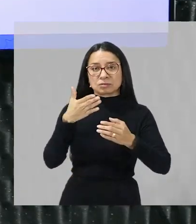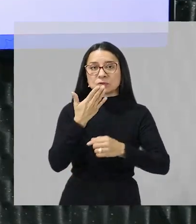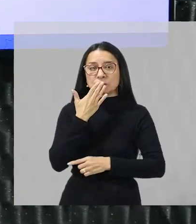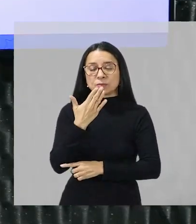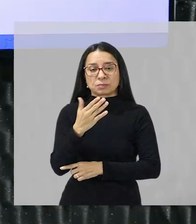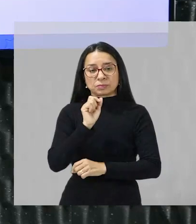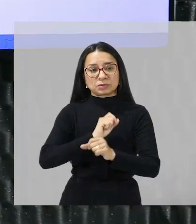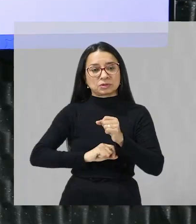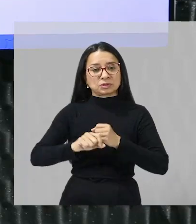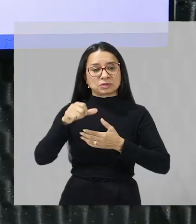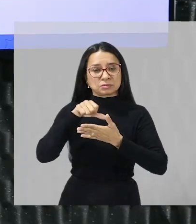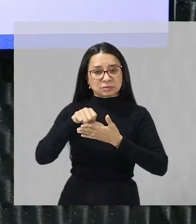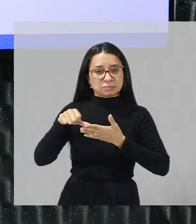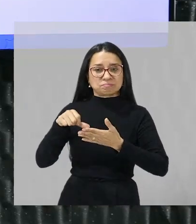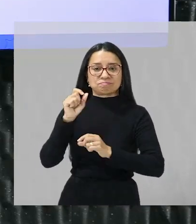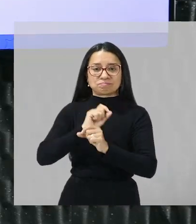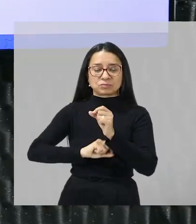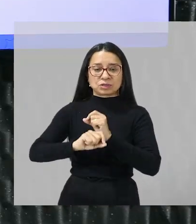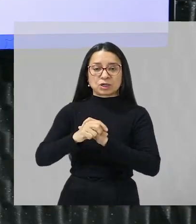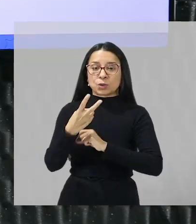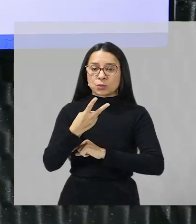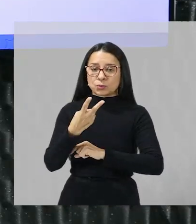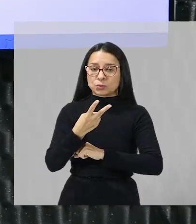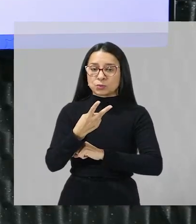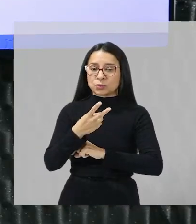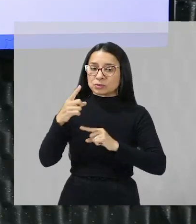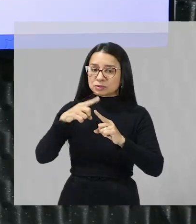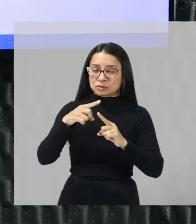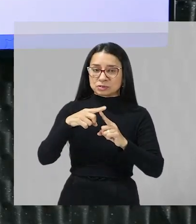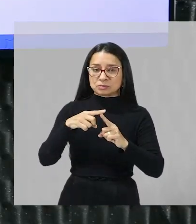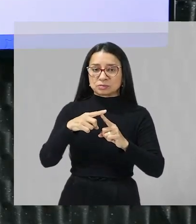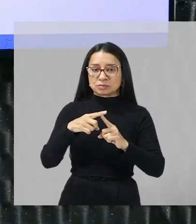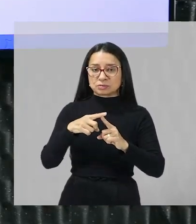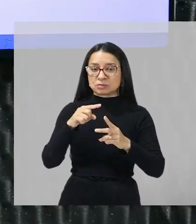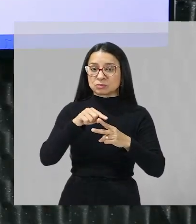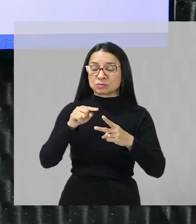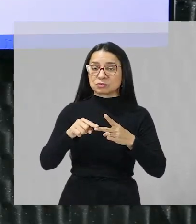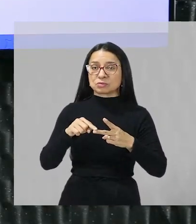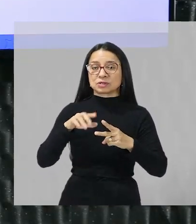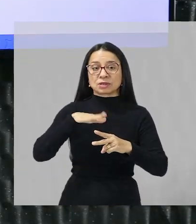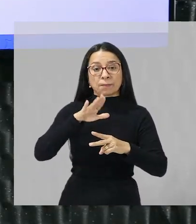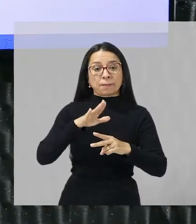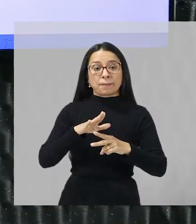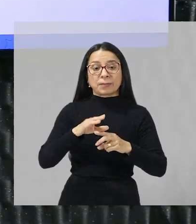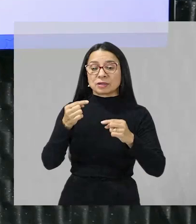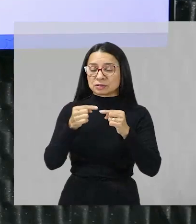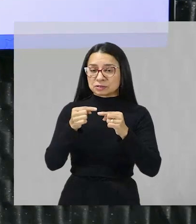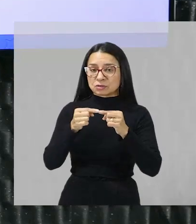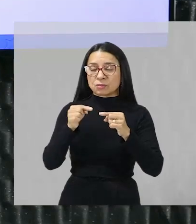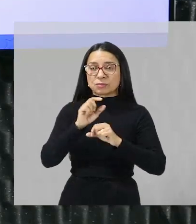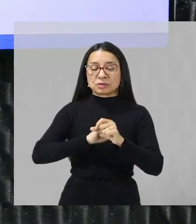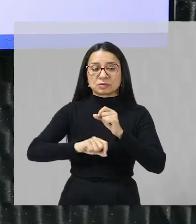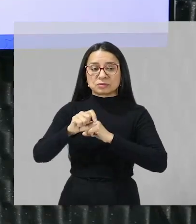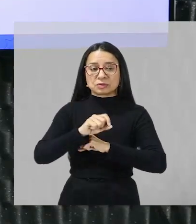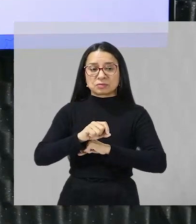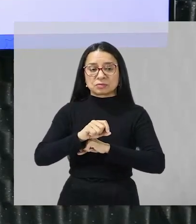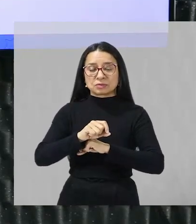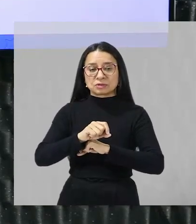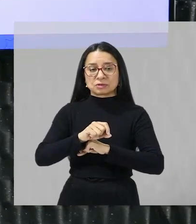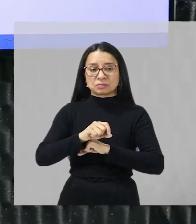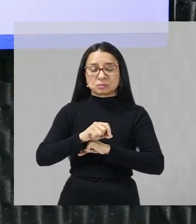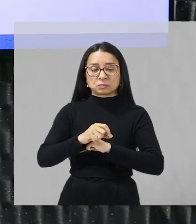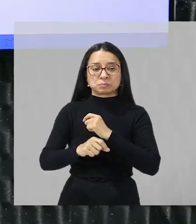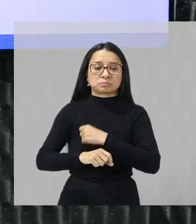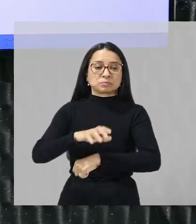única masculinidade, mas de tipos diferentes de masculinidade de acordo com o tipo de dança. A relação é essa.